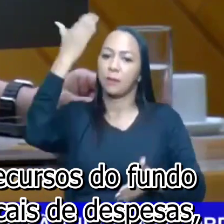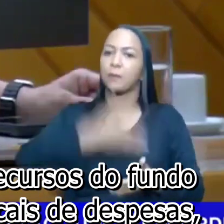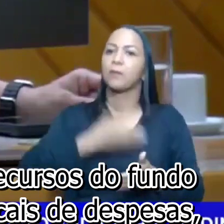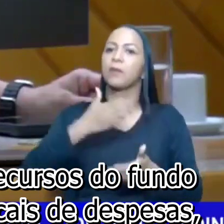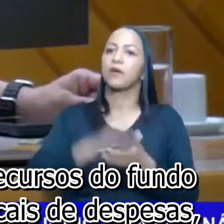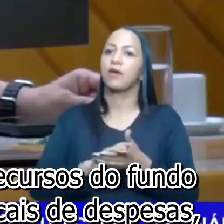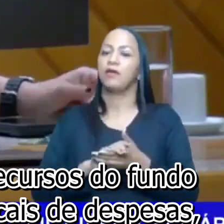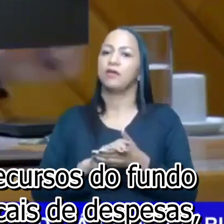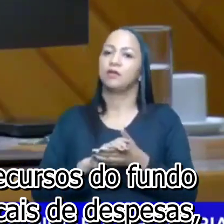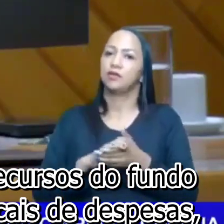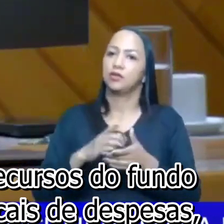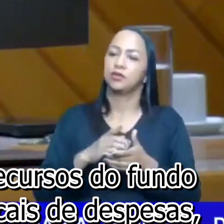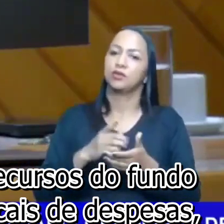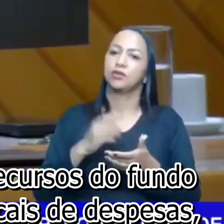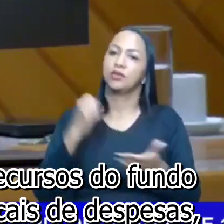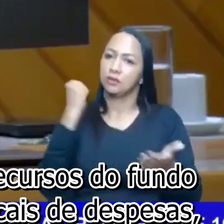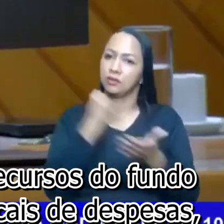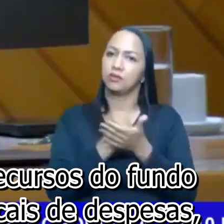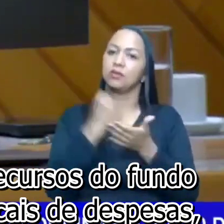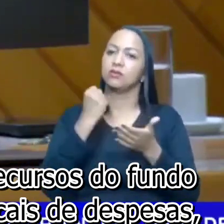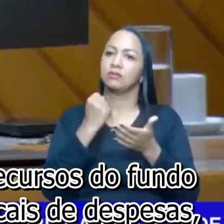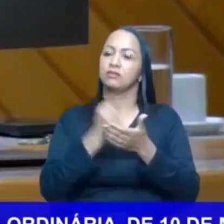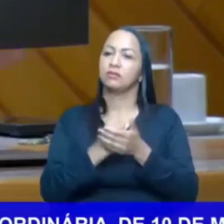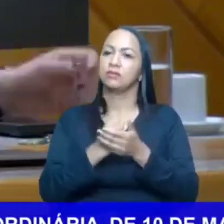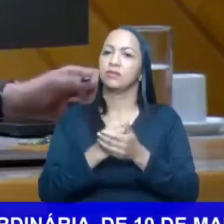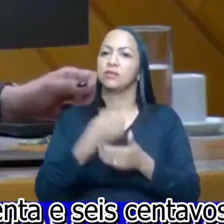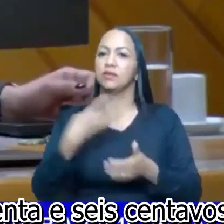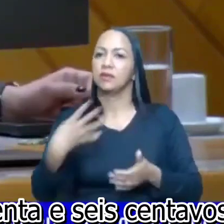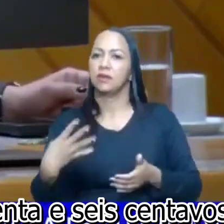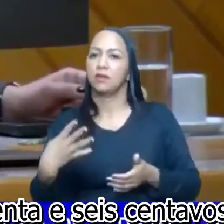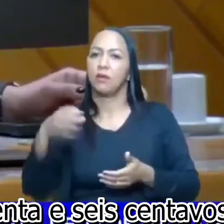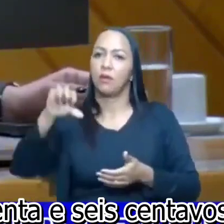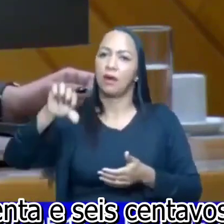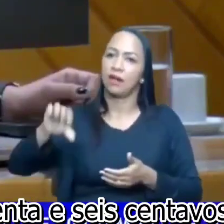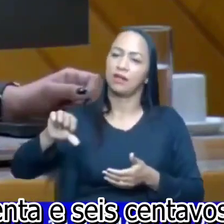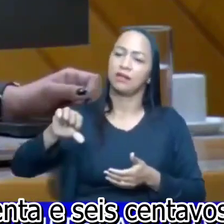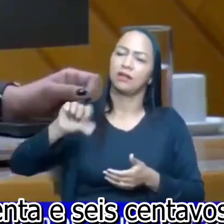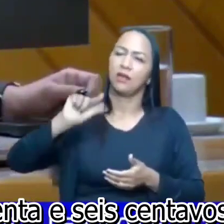fiscais de despesas no valor de R$